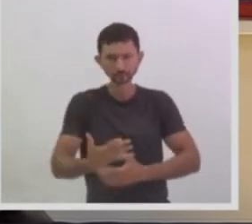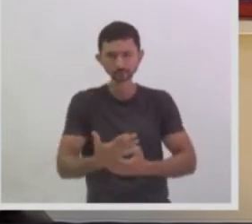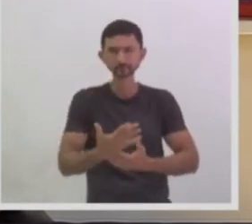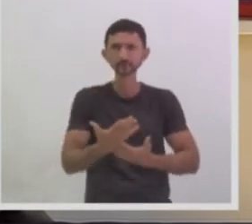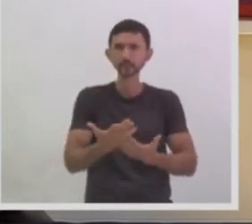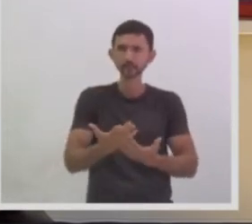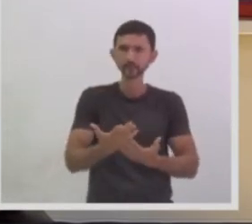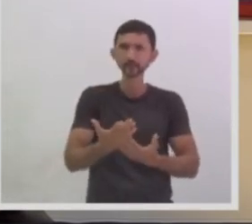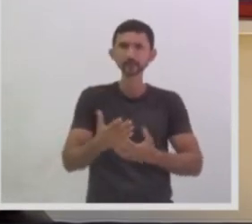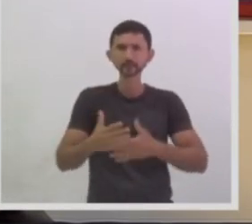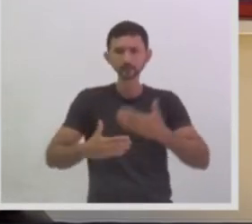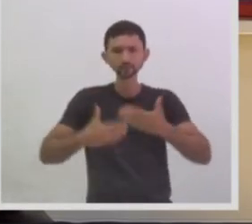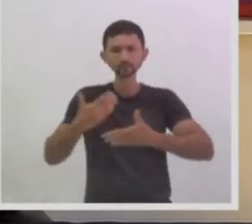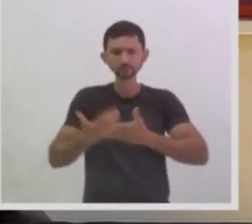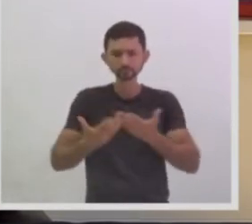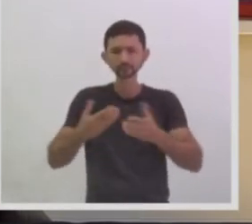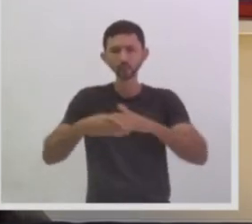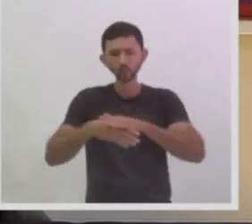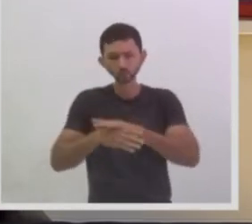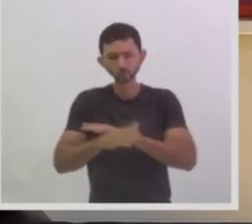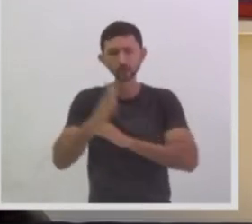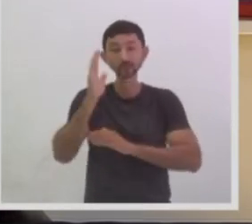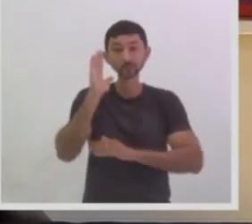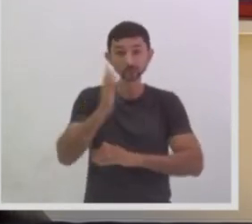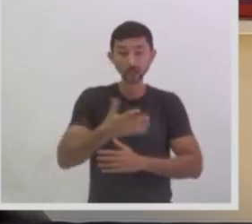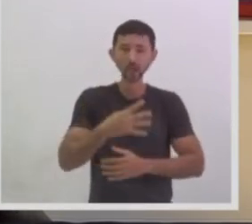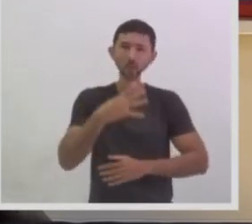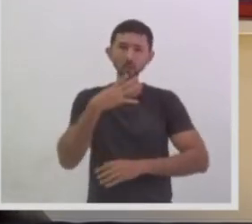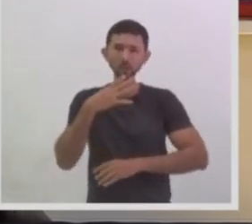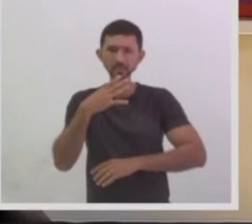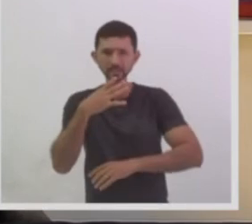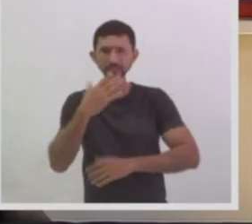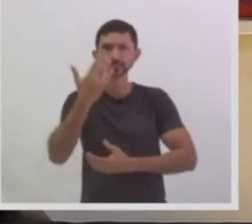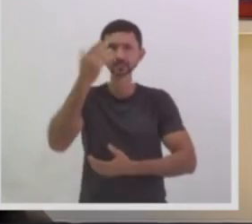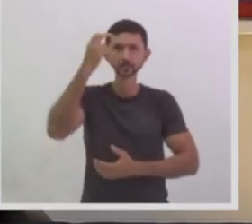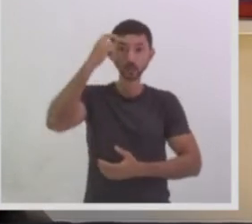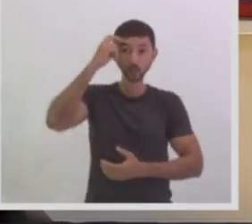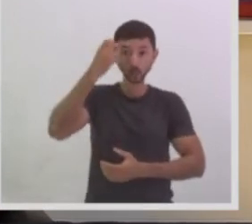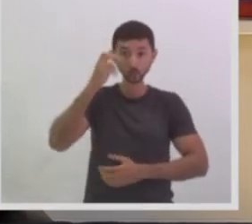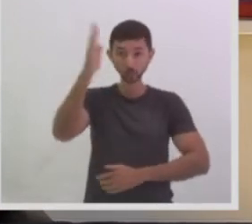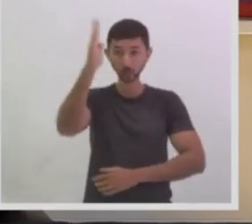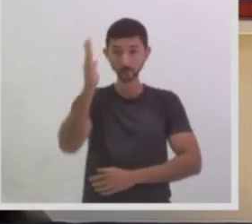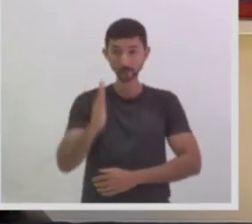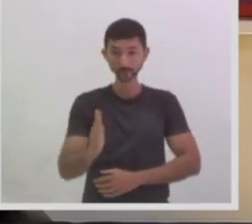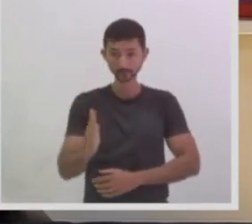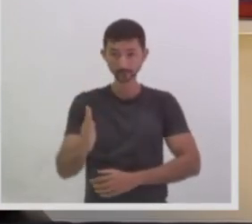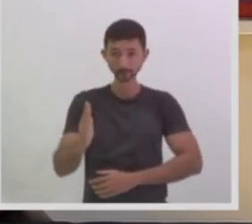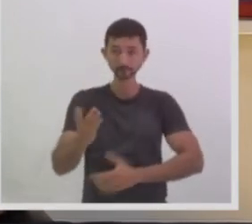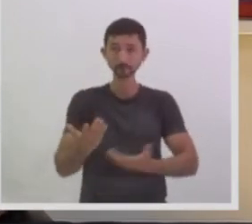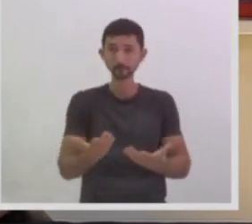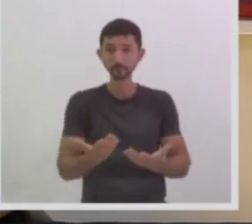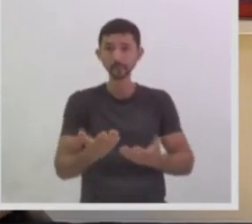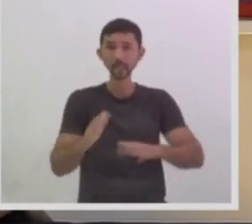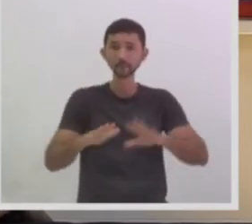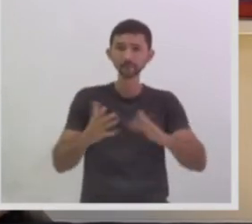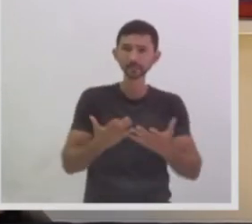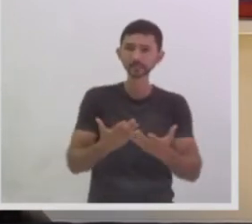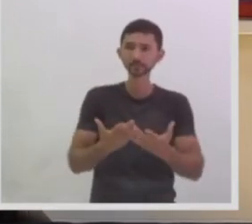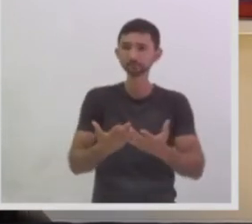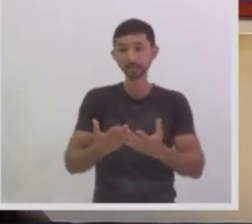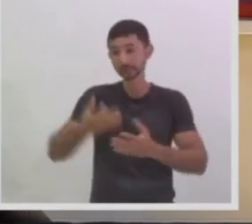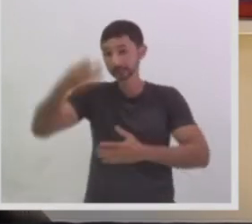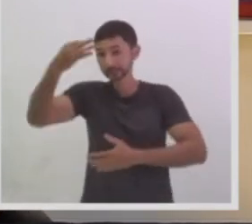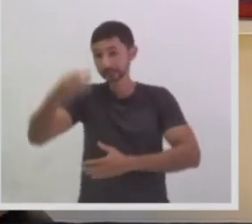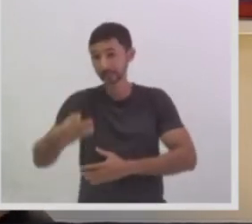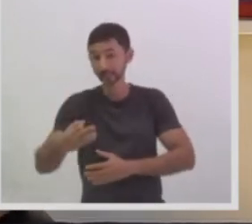estamos muito mais acostumados realmente na nossa cultura aqui brasileira. Isso não significa que seja a correta